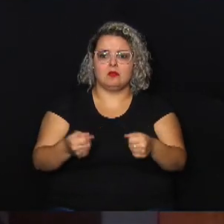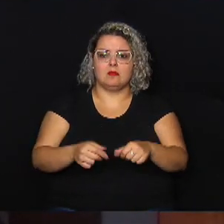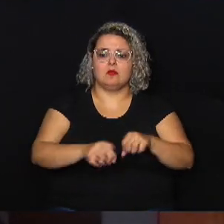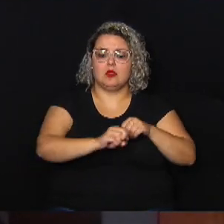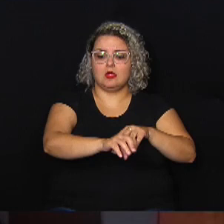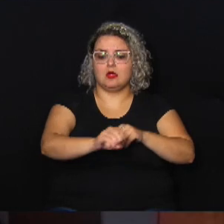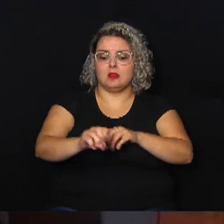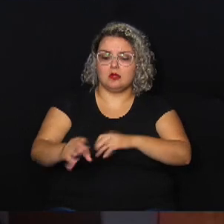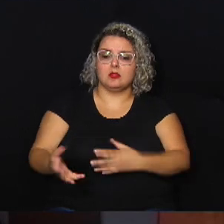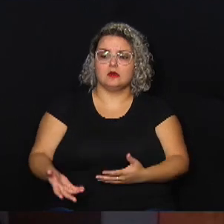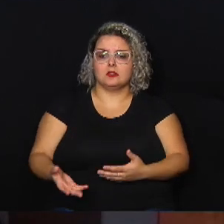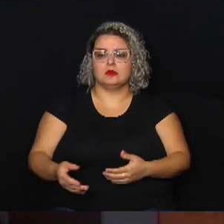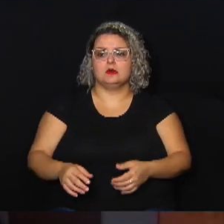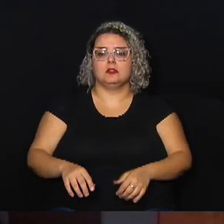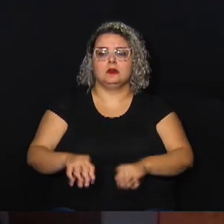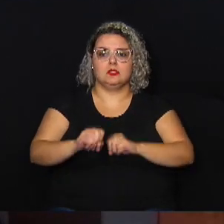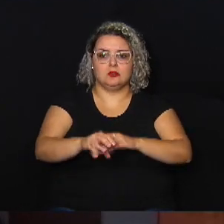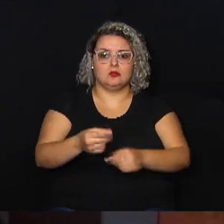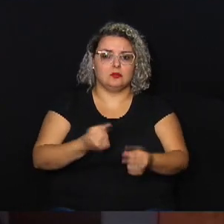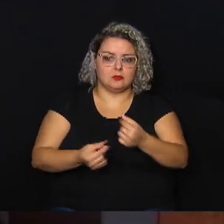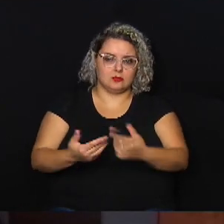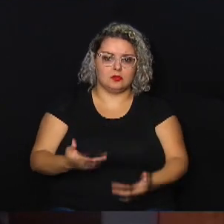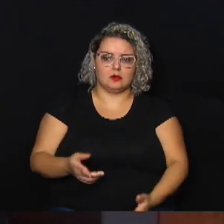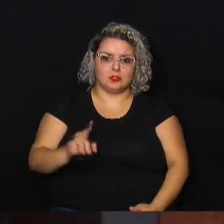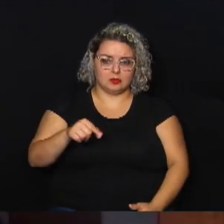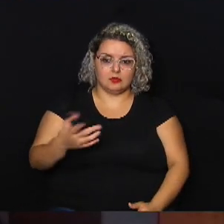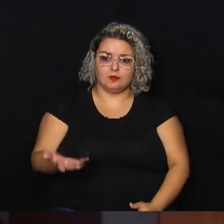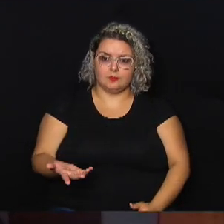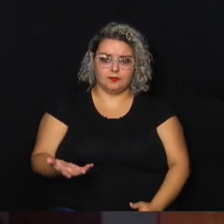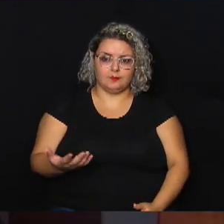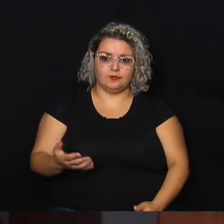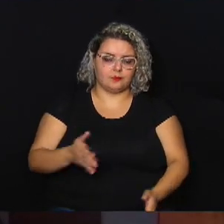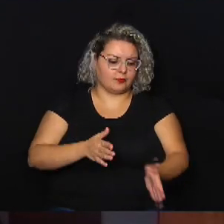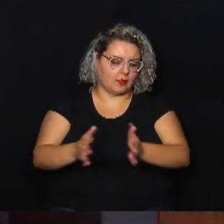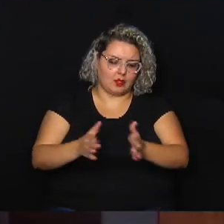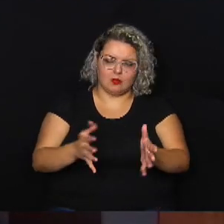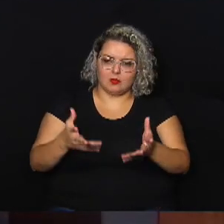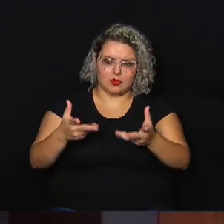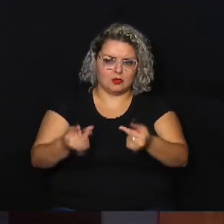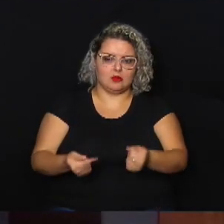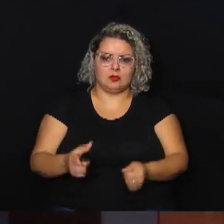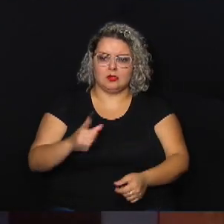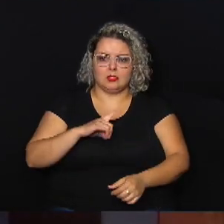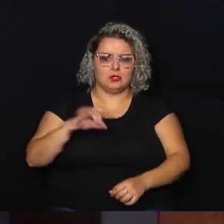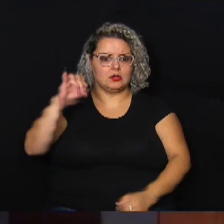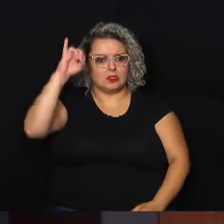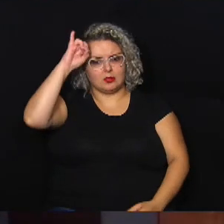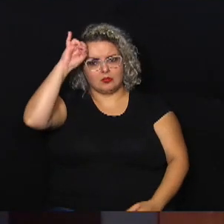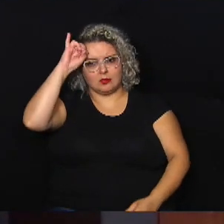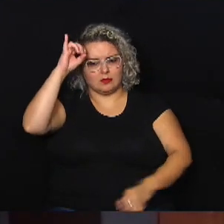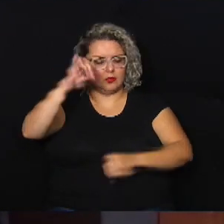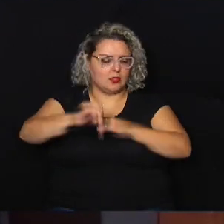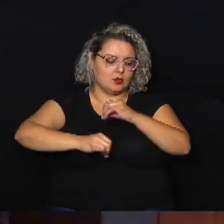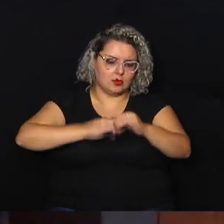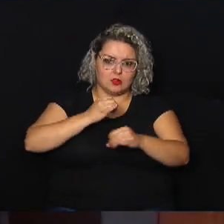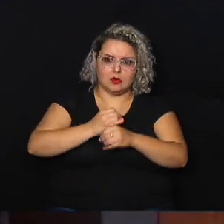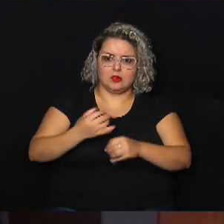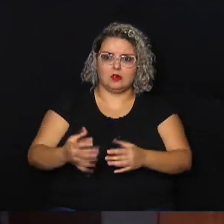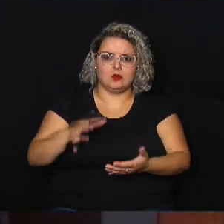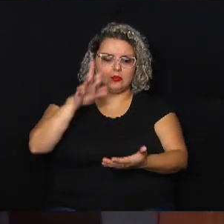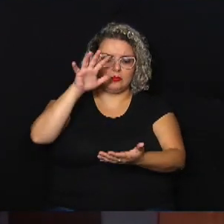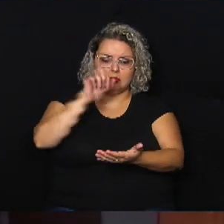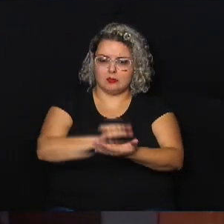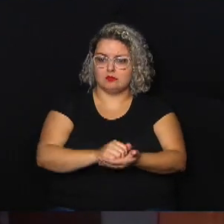financeira. Então isso é acessível para todo mundo que tem acesso a um Wi-Fi, um celular. Baixe